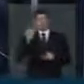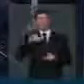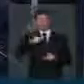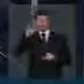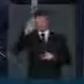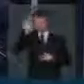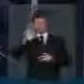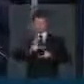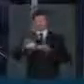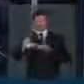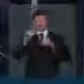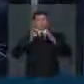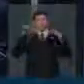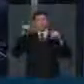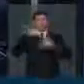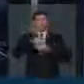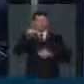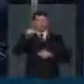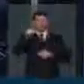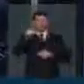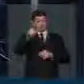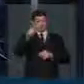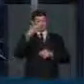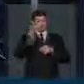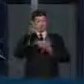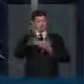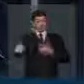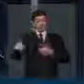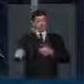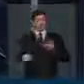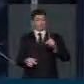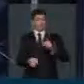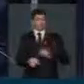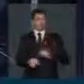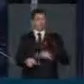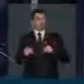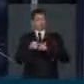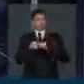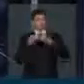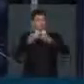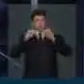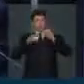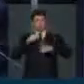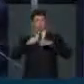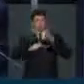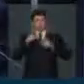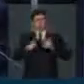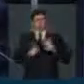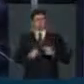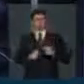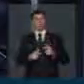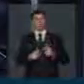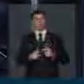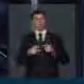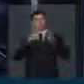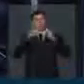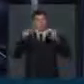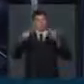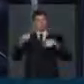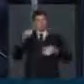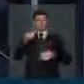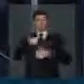grandes financiadores de campanha. Eles são financiadores também de atividades de